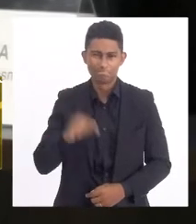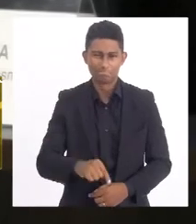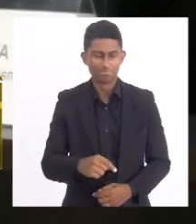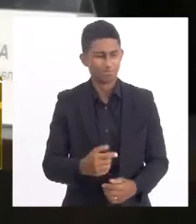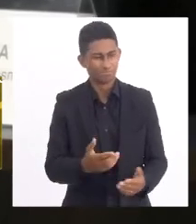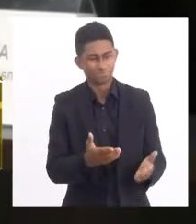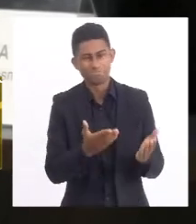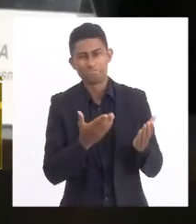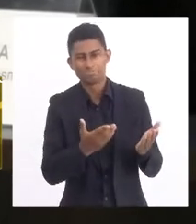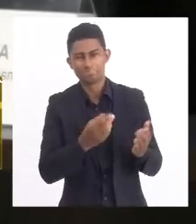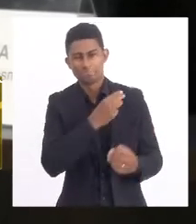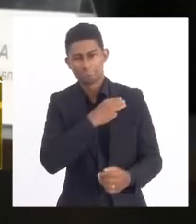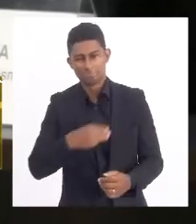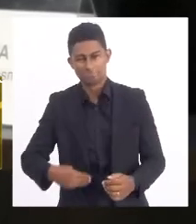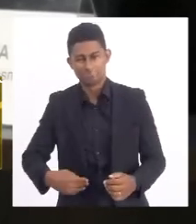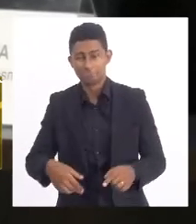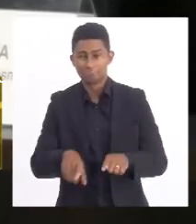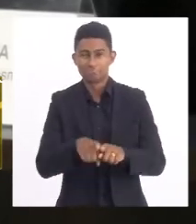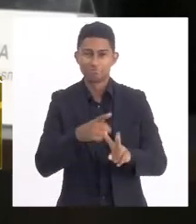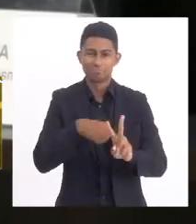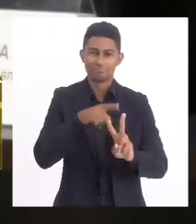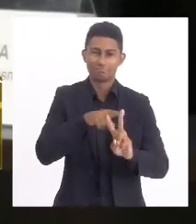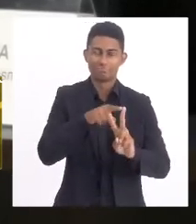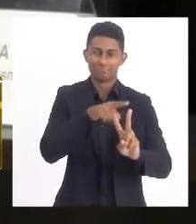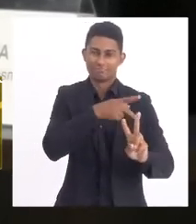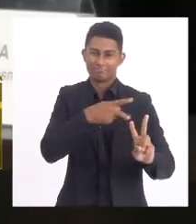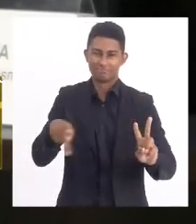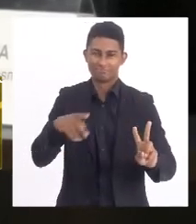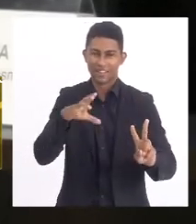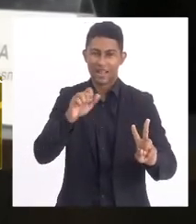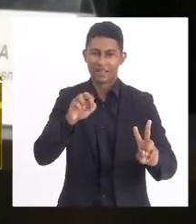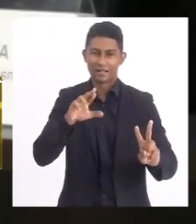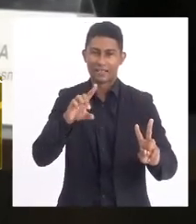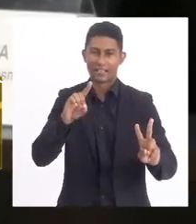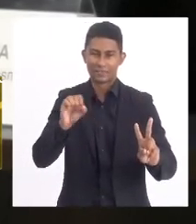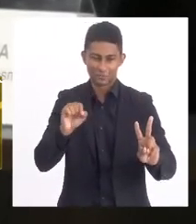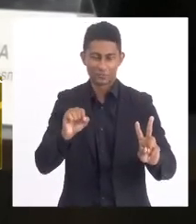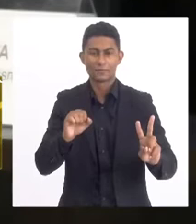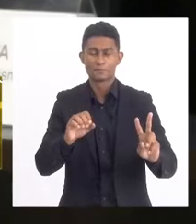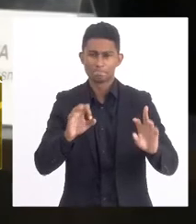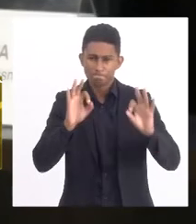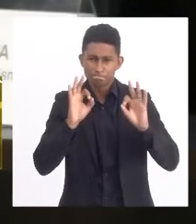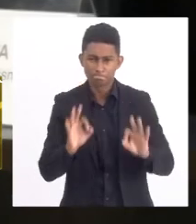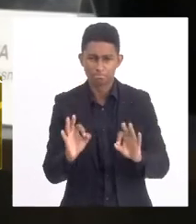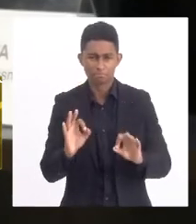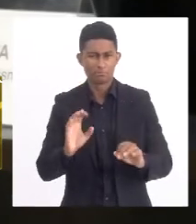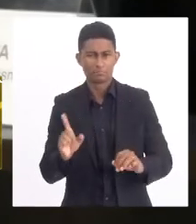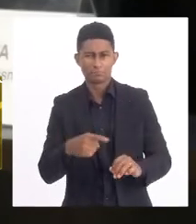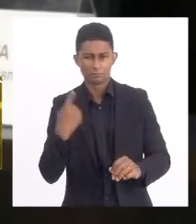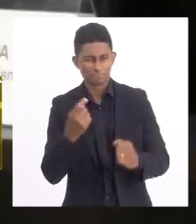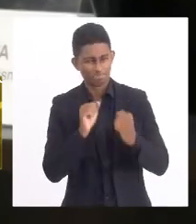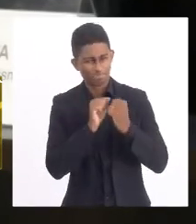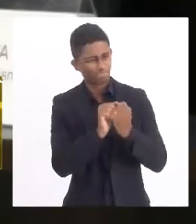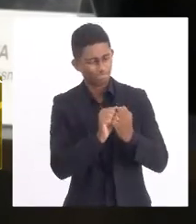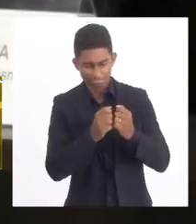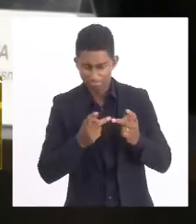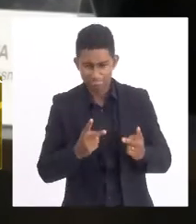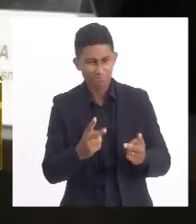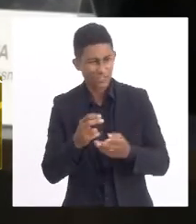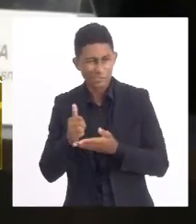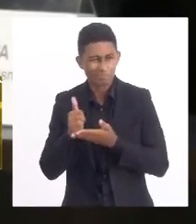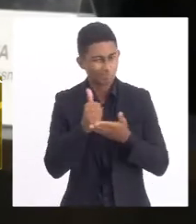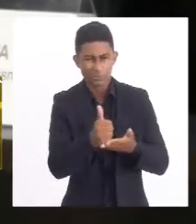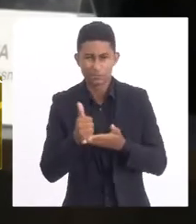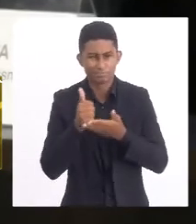aqui homenageando o ministro e o Presidente Carlos e podem contar com a nossa participação com nosso apoio